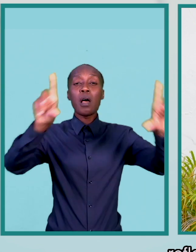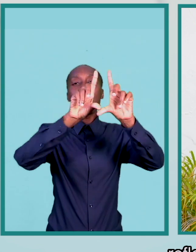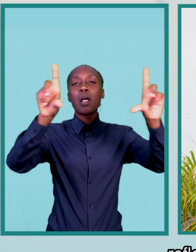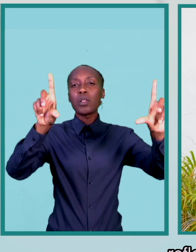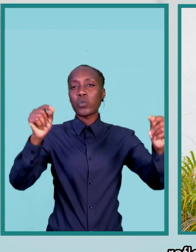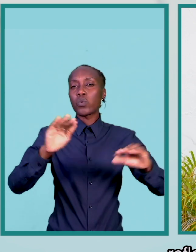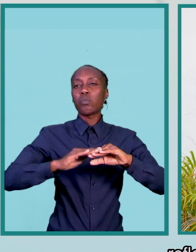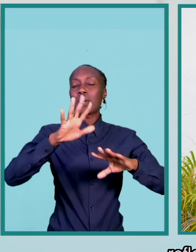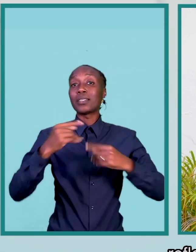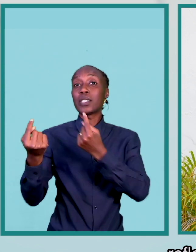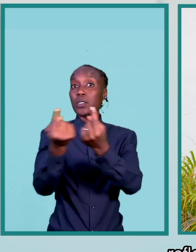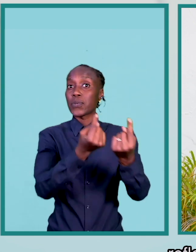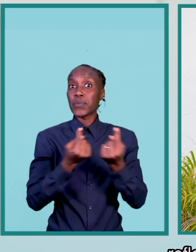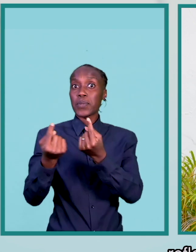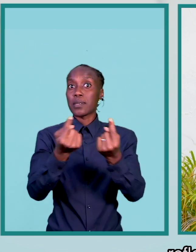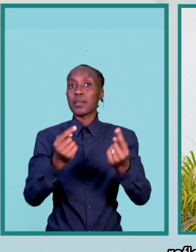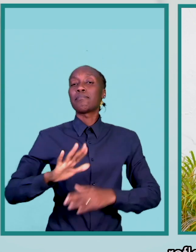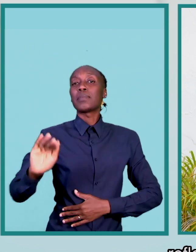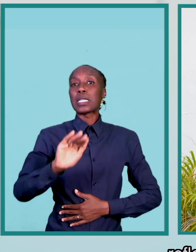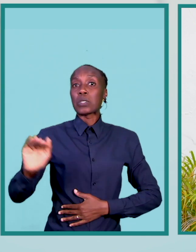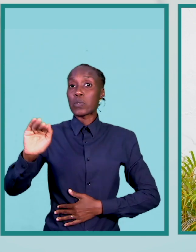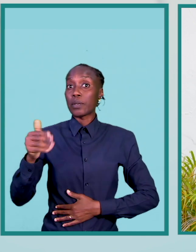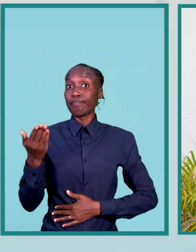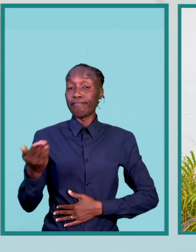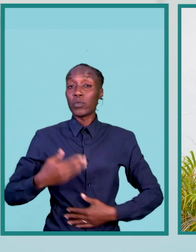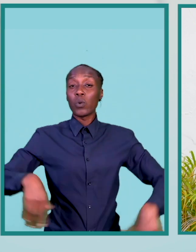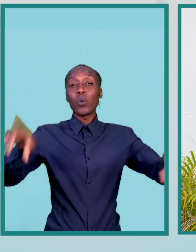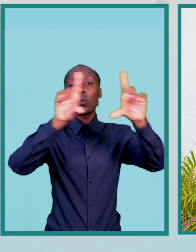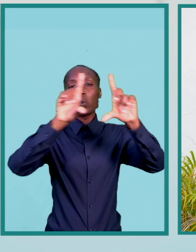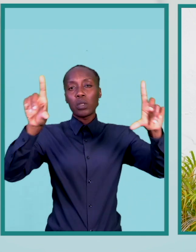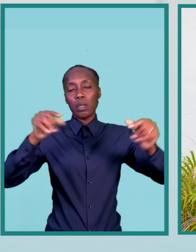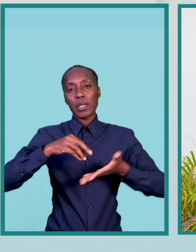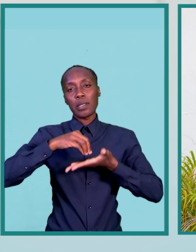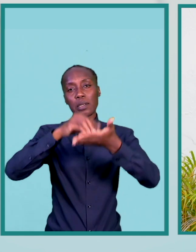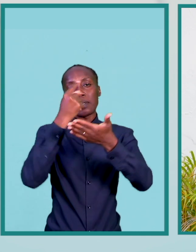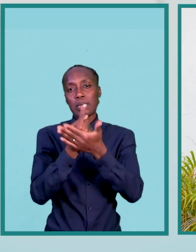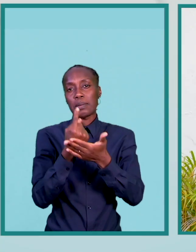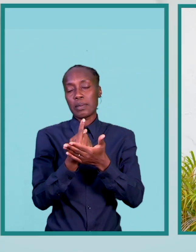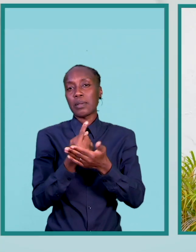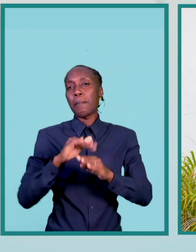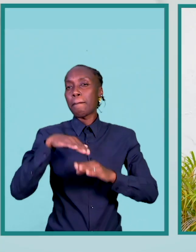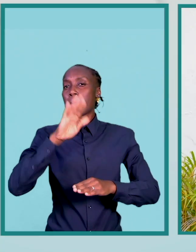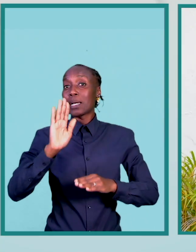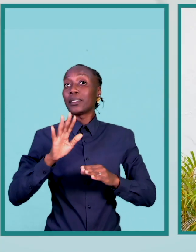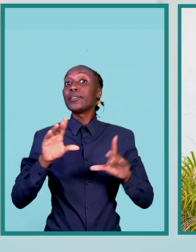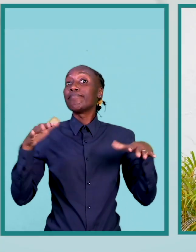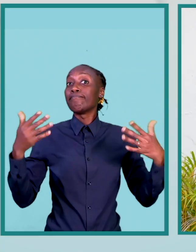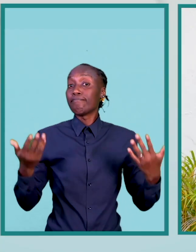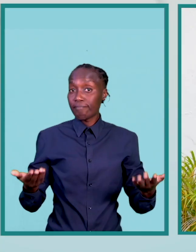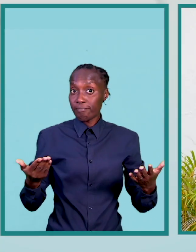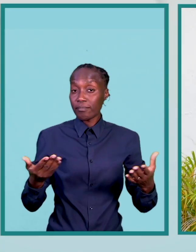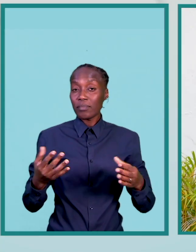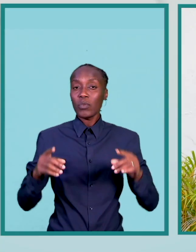objetivo refletir sobre os demais assuntos que afligem a nossa sociedade. Hoje vamos falar sobre um tema muito importante e urgente na nossa